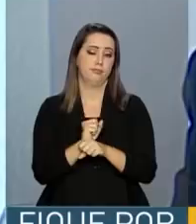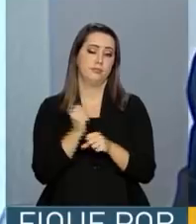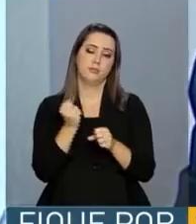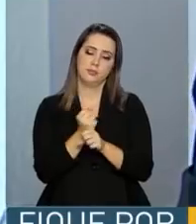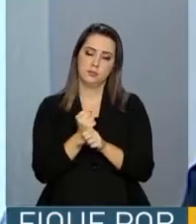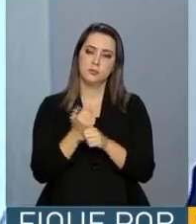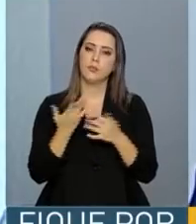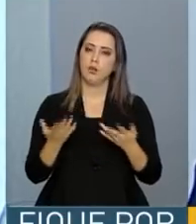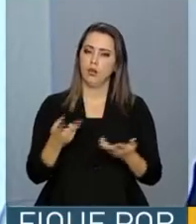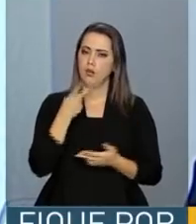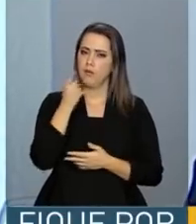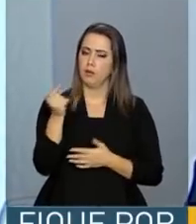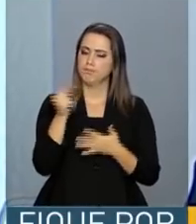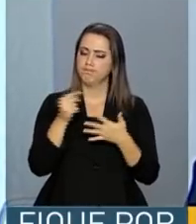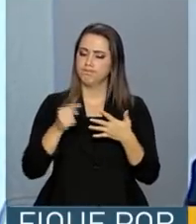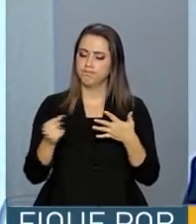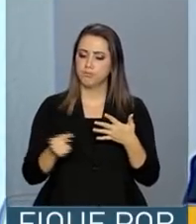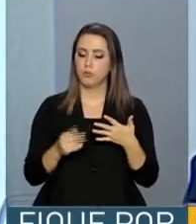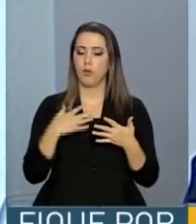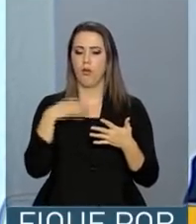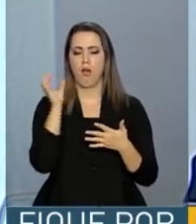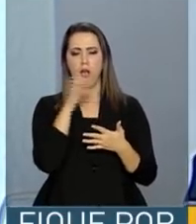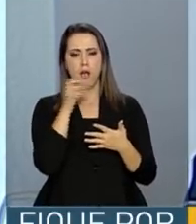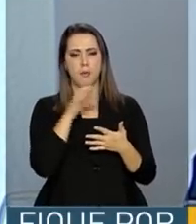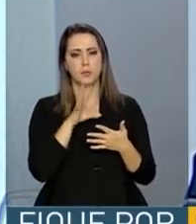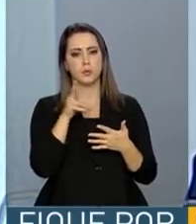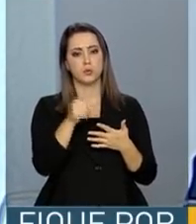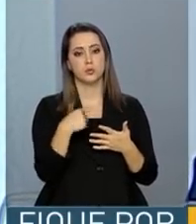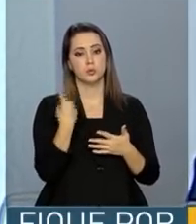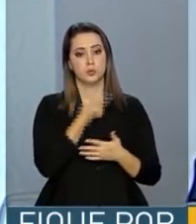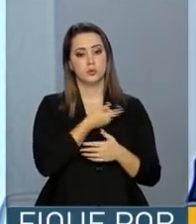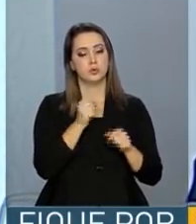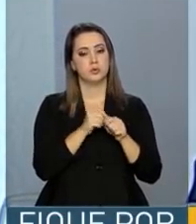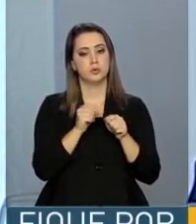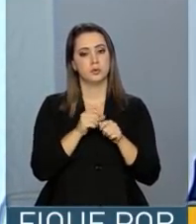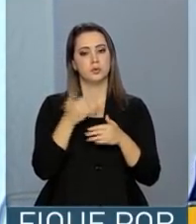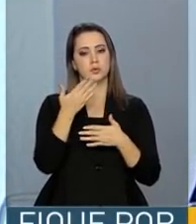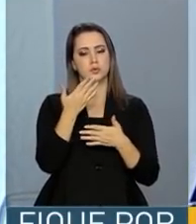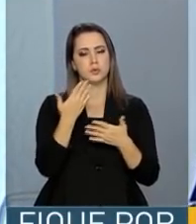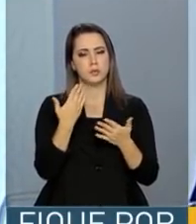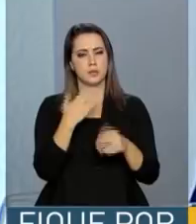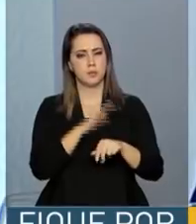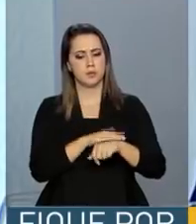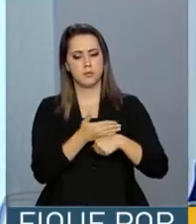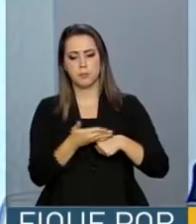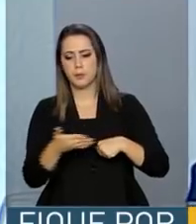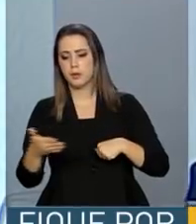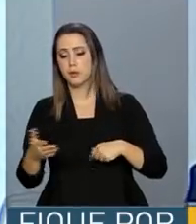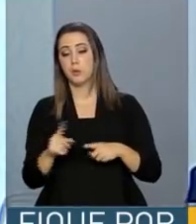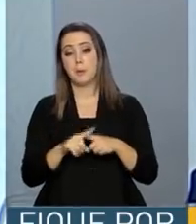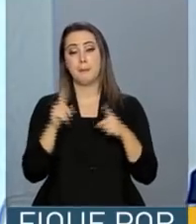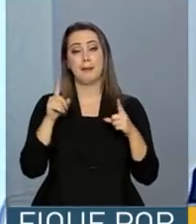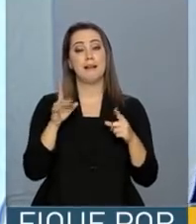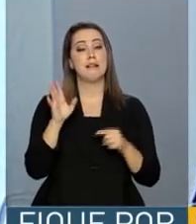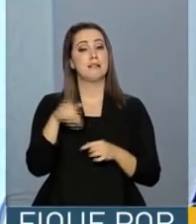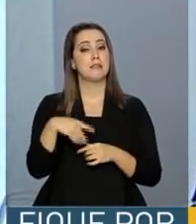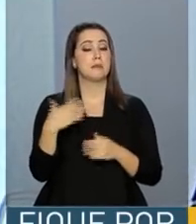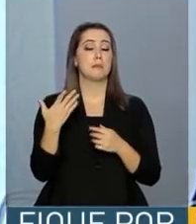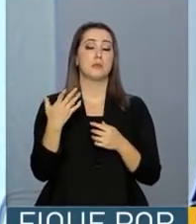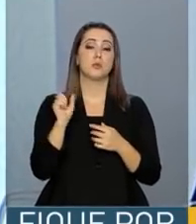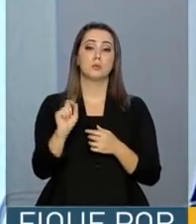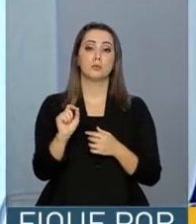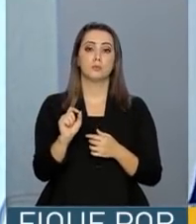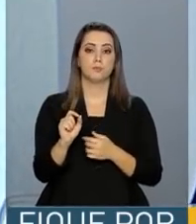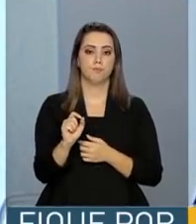estou fazendo aqui meus amigos um relato muito rápido de tudo que foi feito neste período mas basicamente fundamentalmente